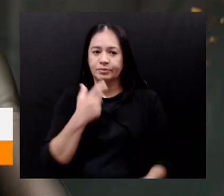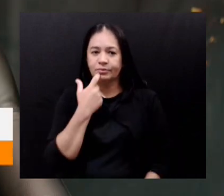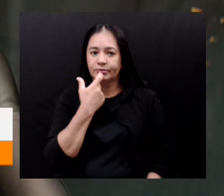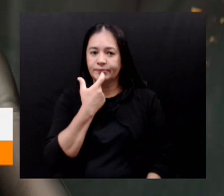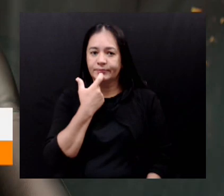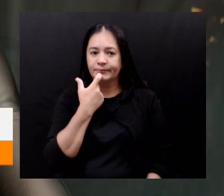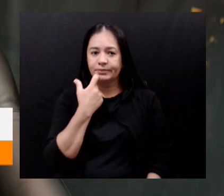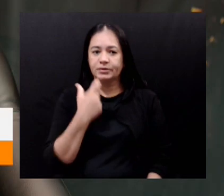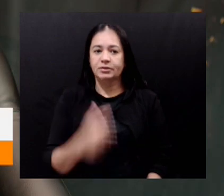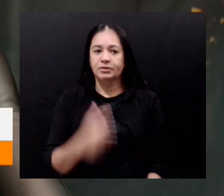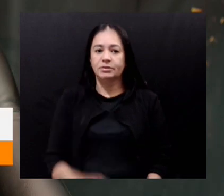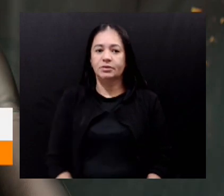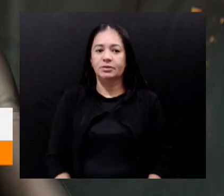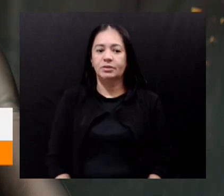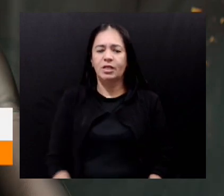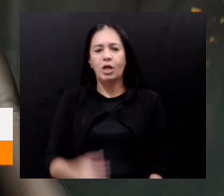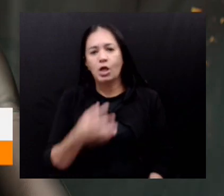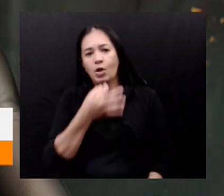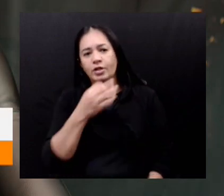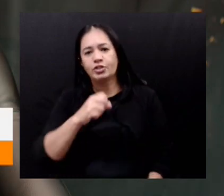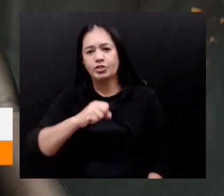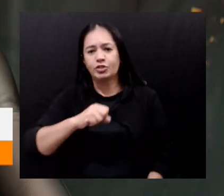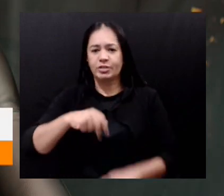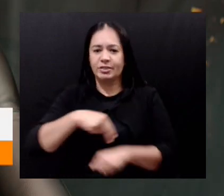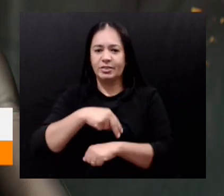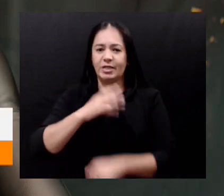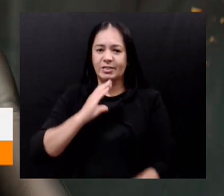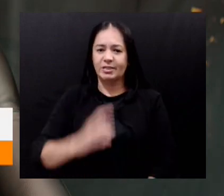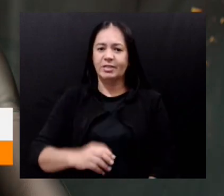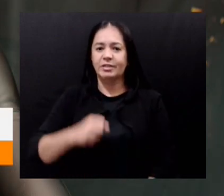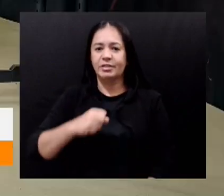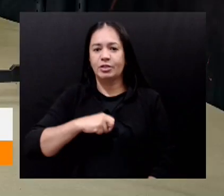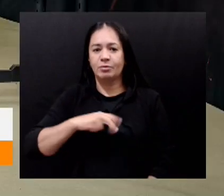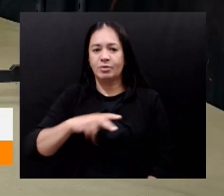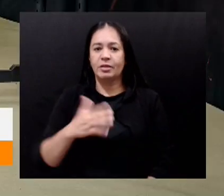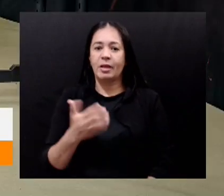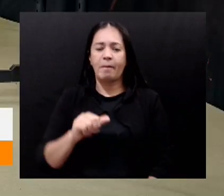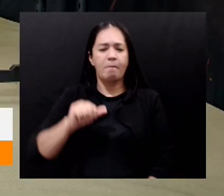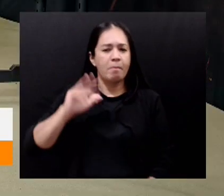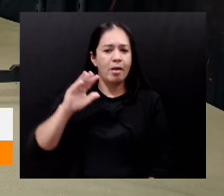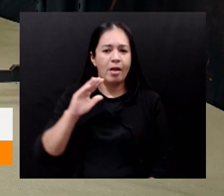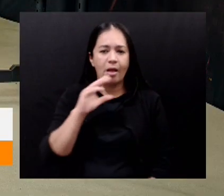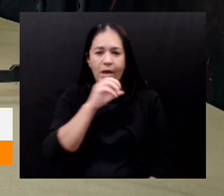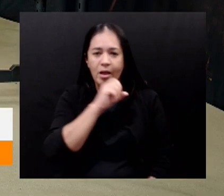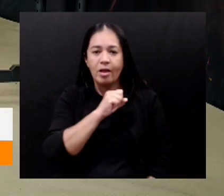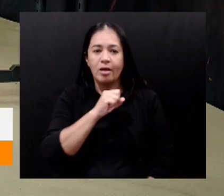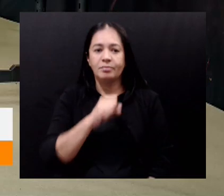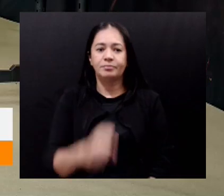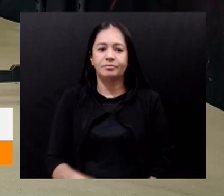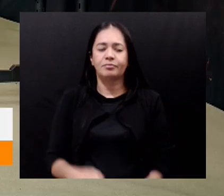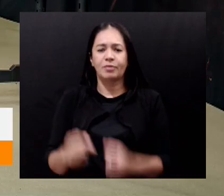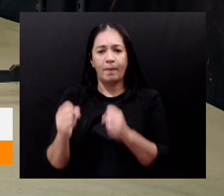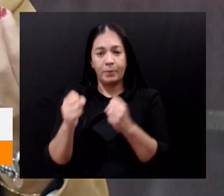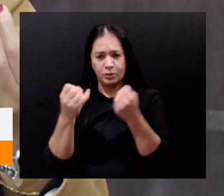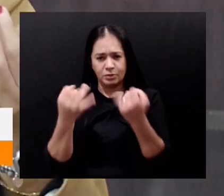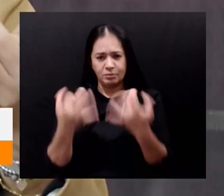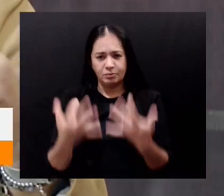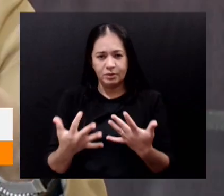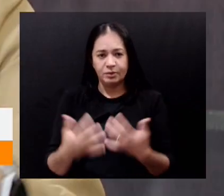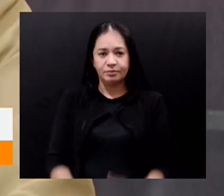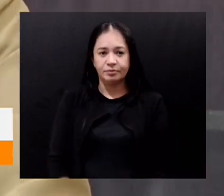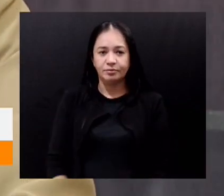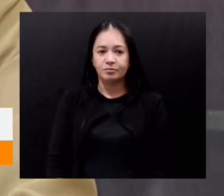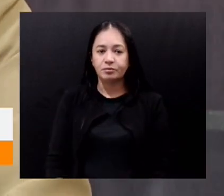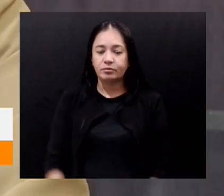Rápido. menos demorada, é É, mais fácil, né. é. Você pode explicar para a gente, É, doutora? a parte da nacionalidade